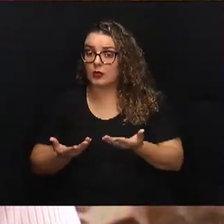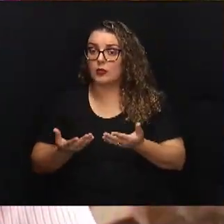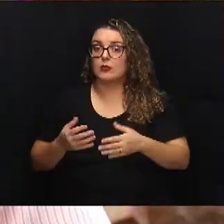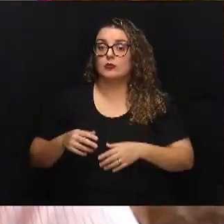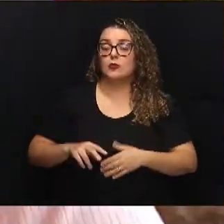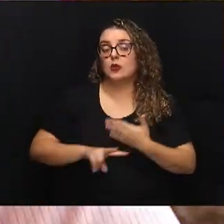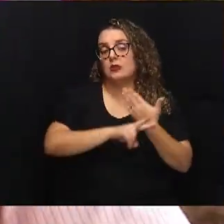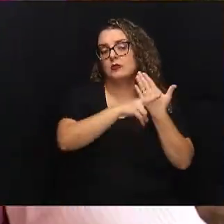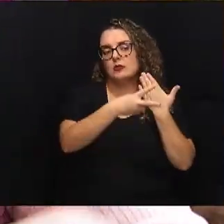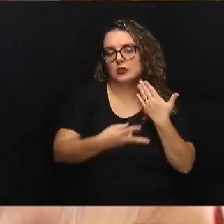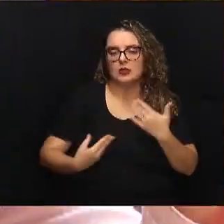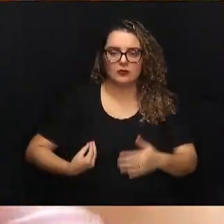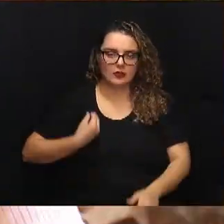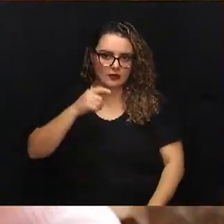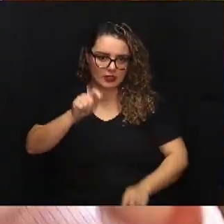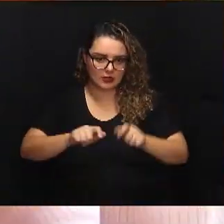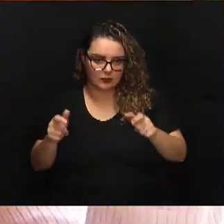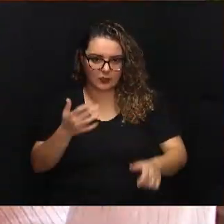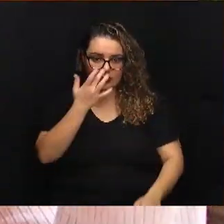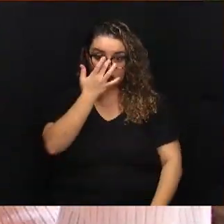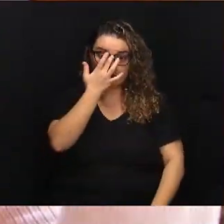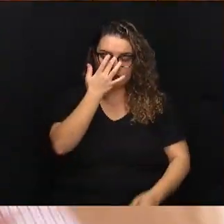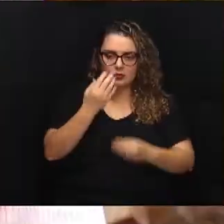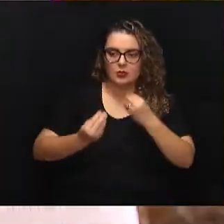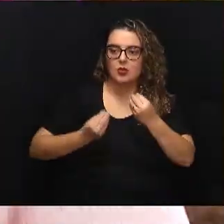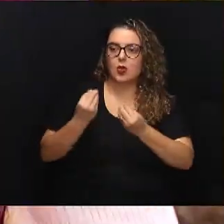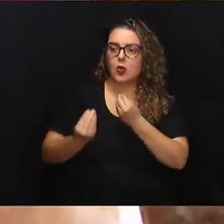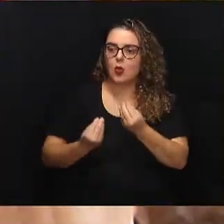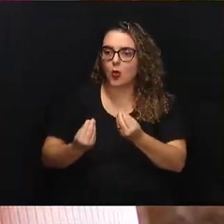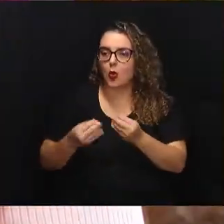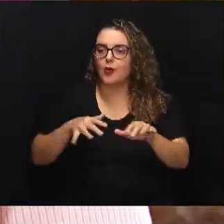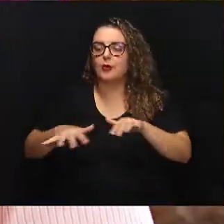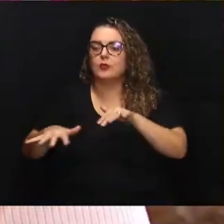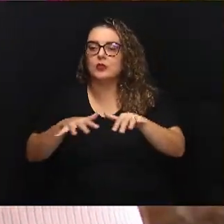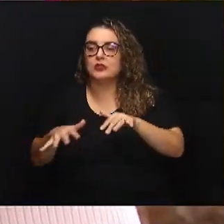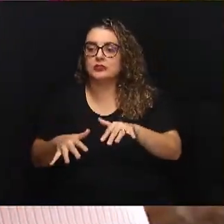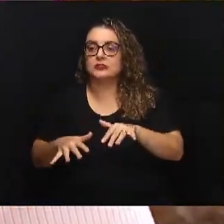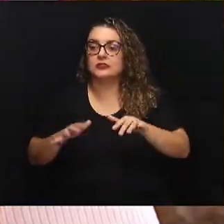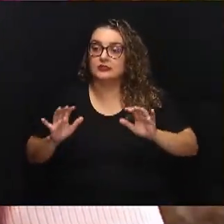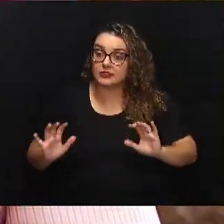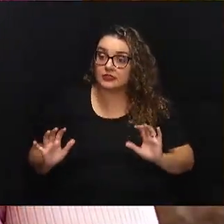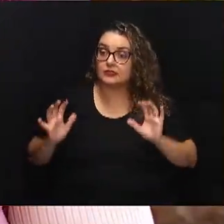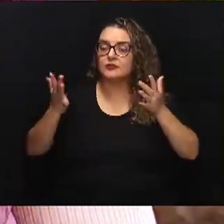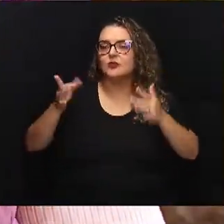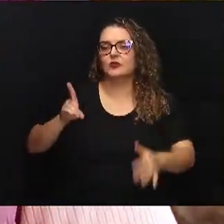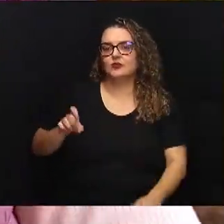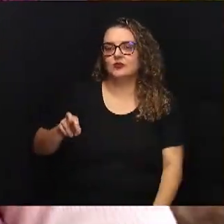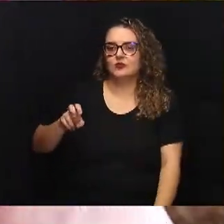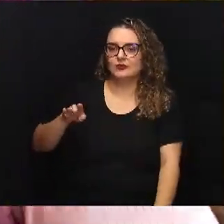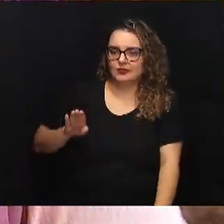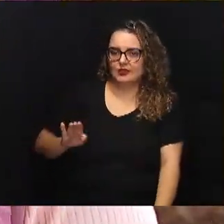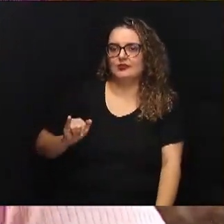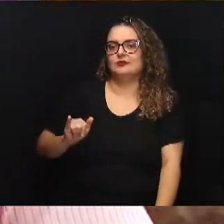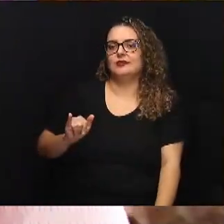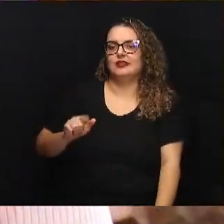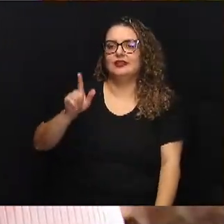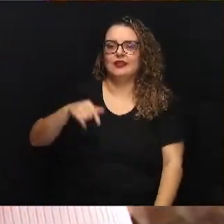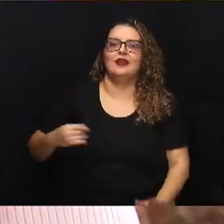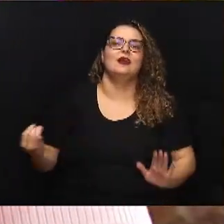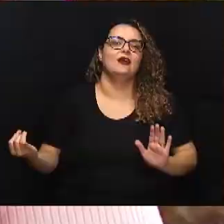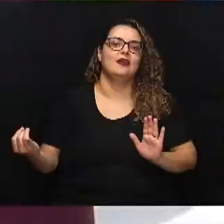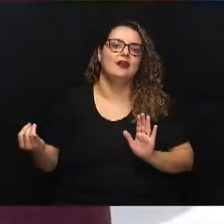das pessoas, né? Então, como que esse movimento, essa celebração do derby é uma identidade